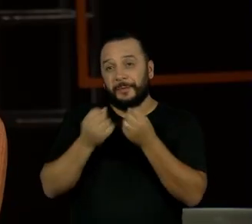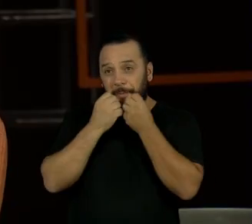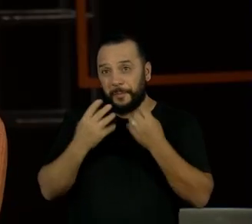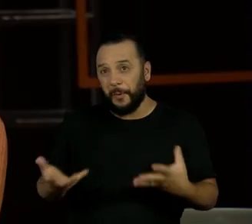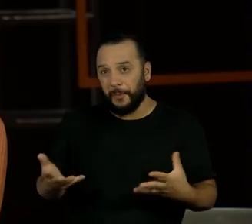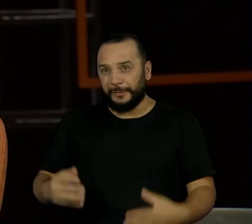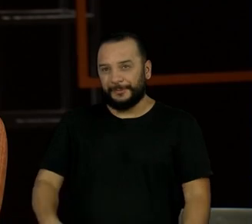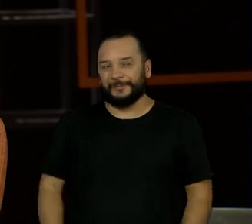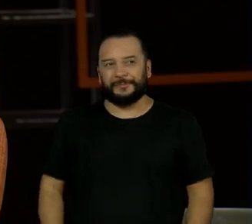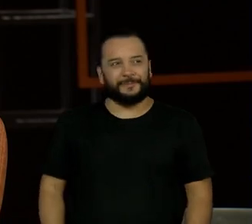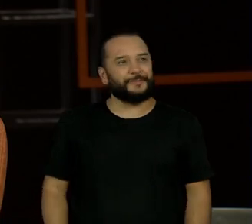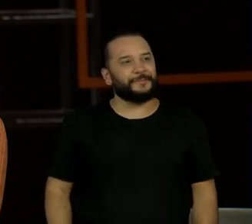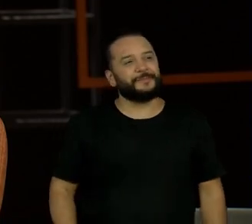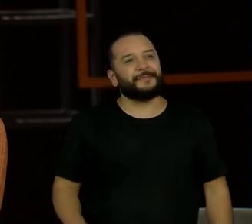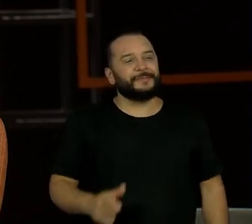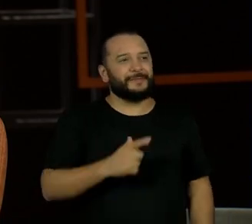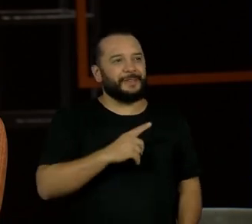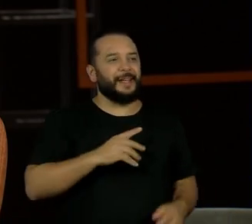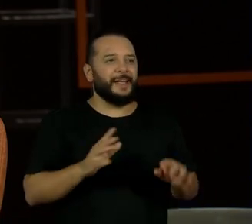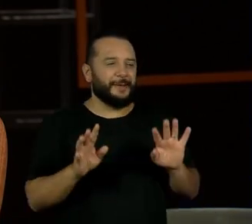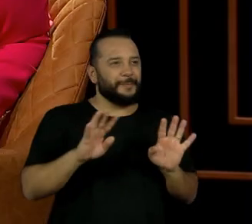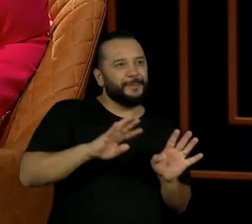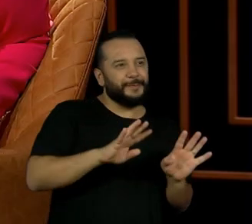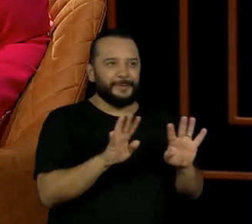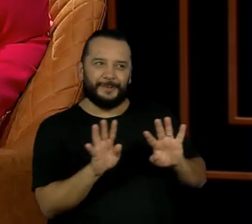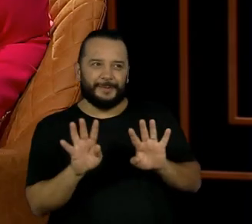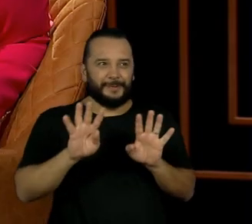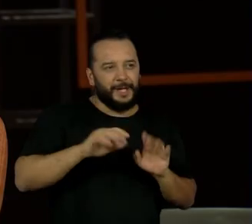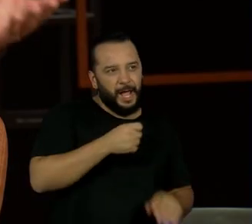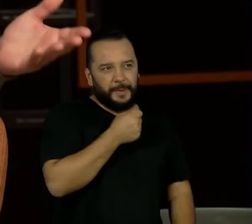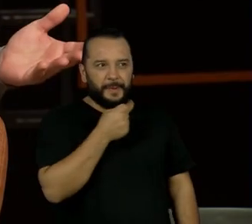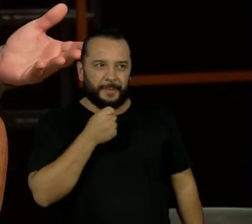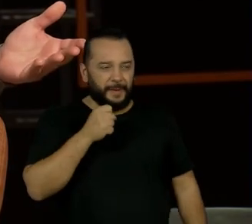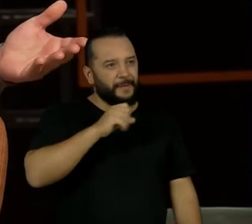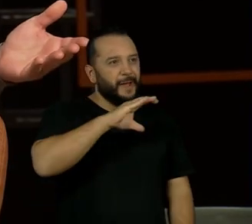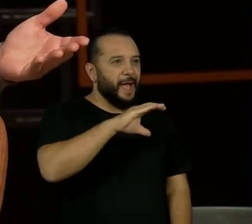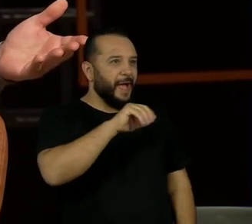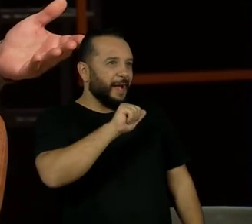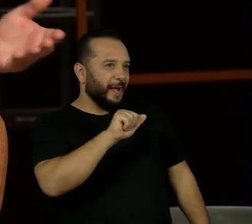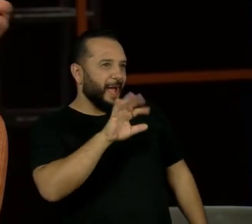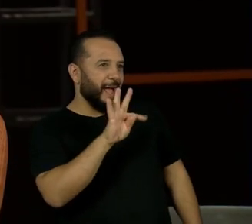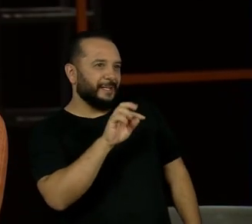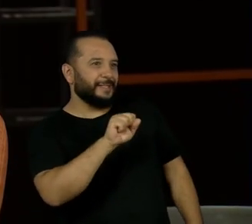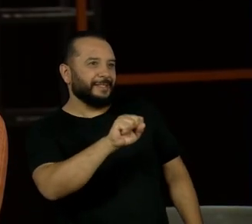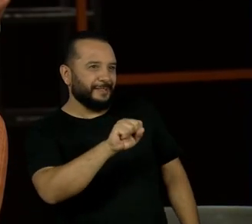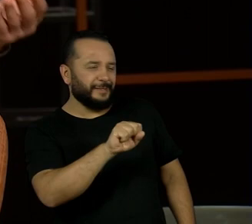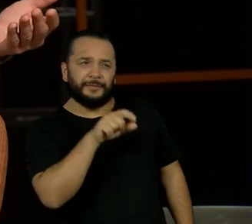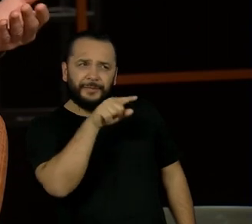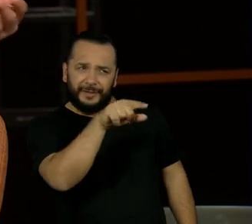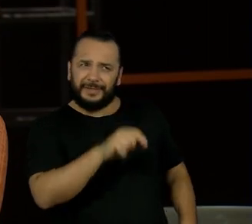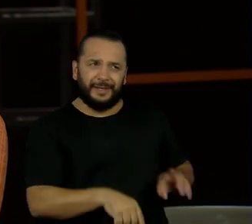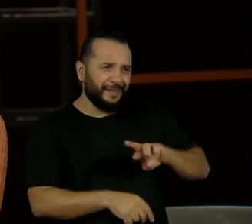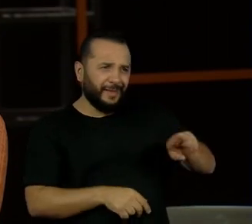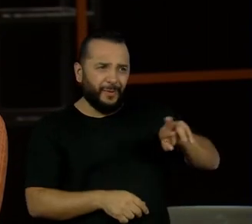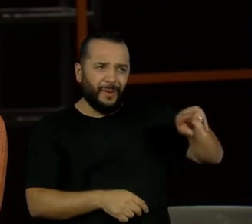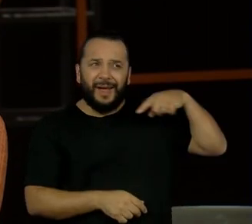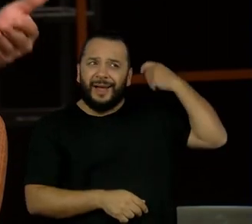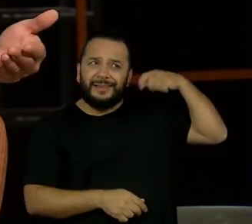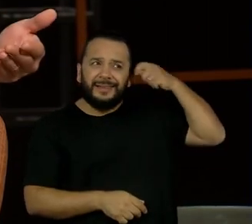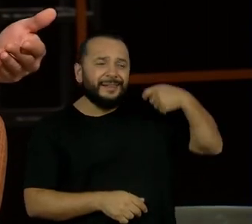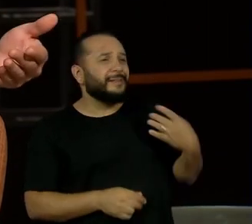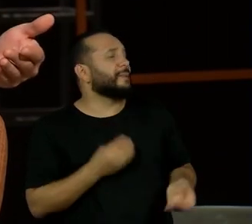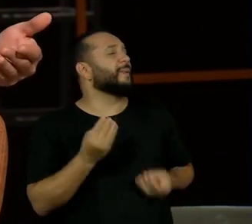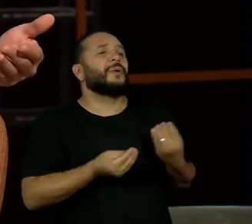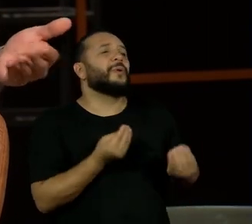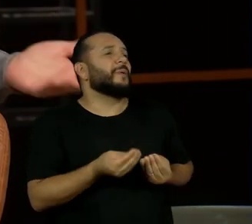aí aparece na sua vida musical cats você que não era atriz não é sobre esse convite como é que você se